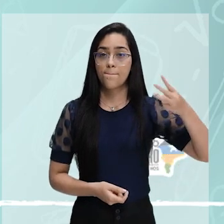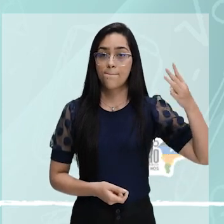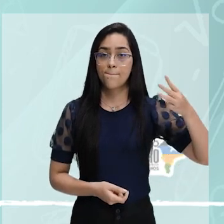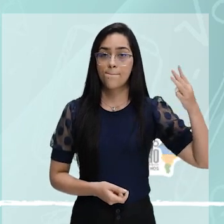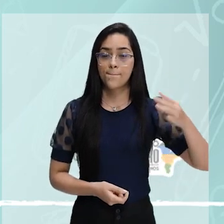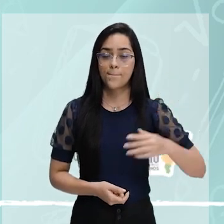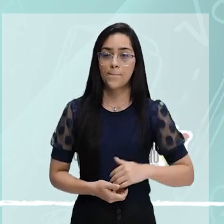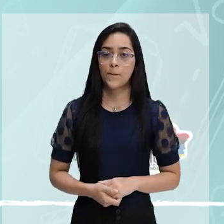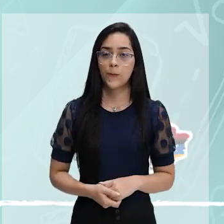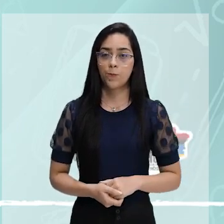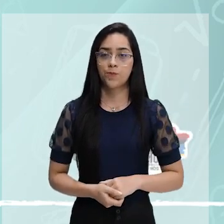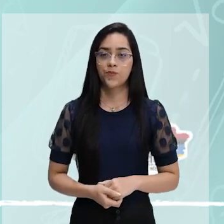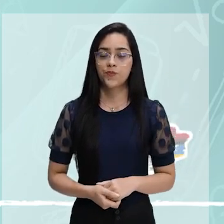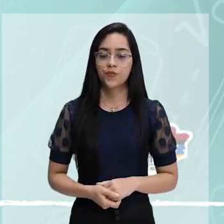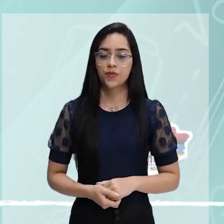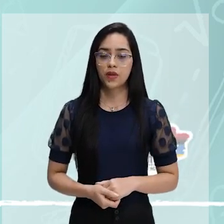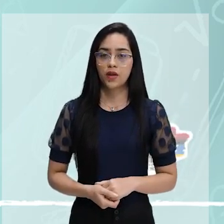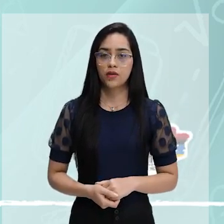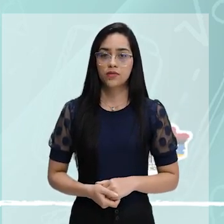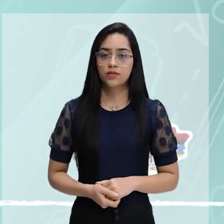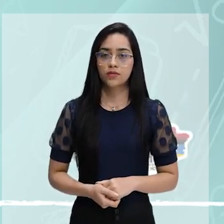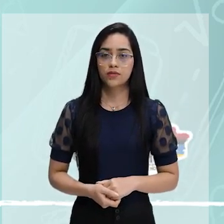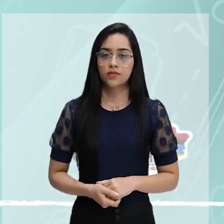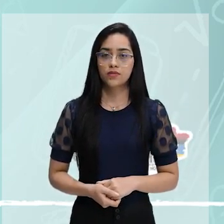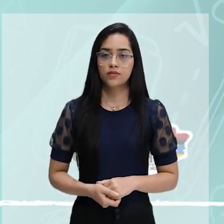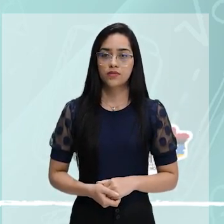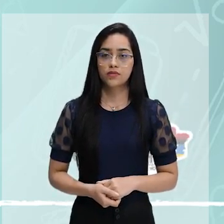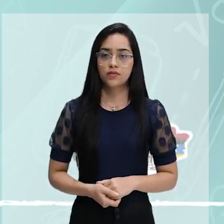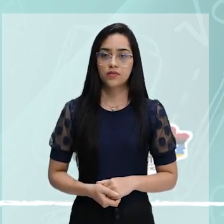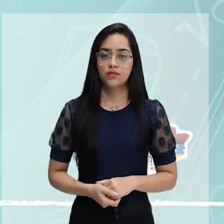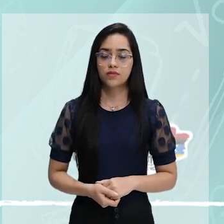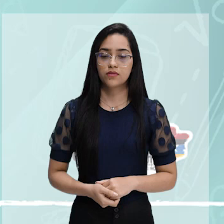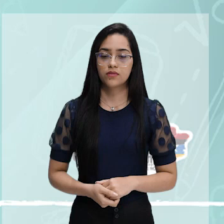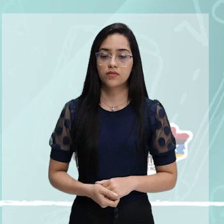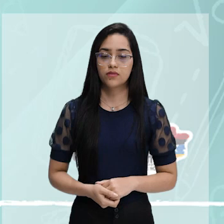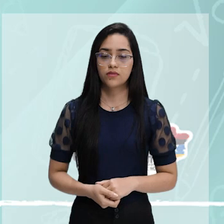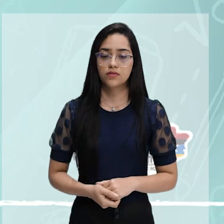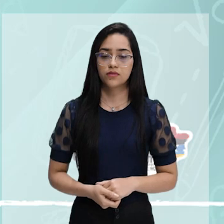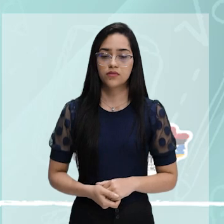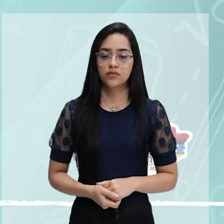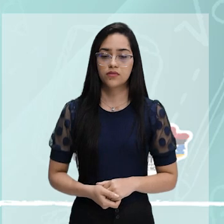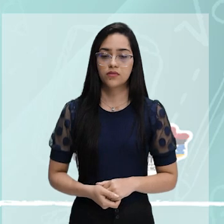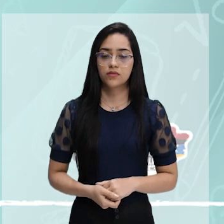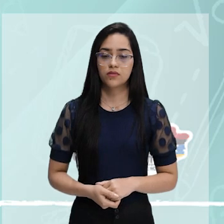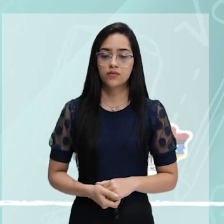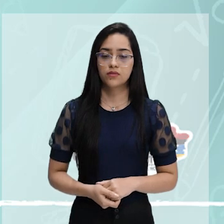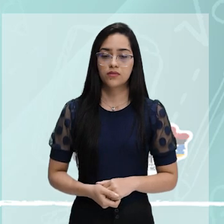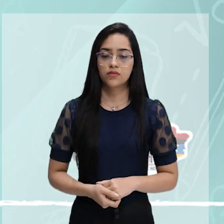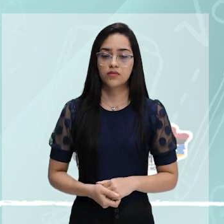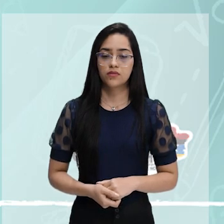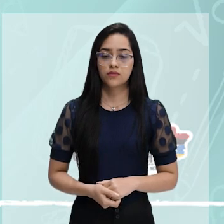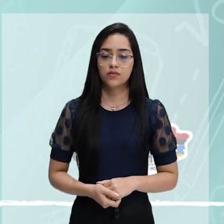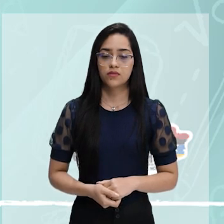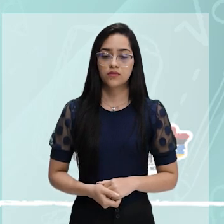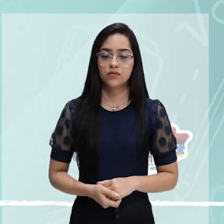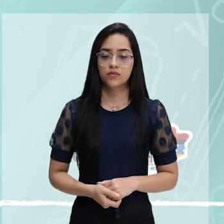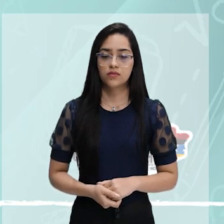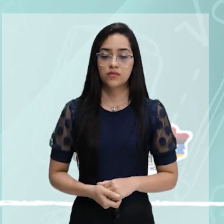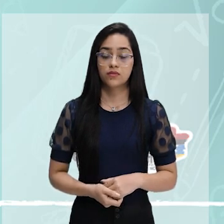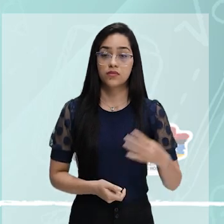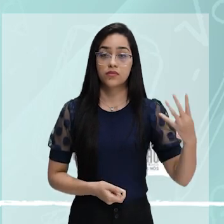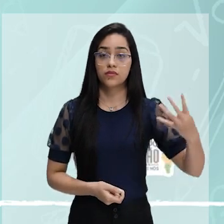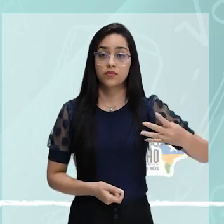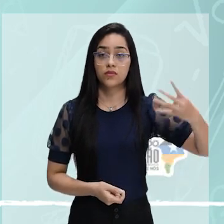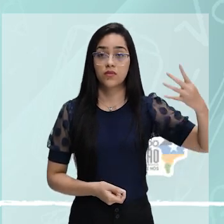O número 3, personagens, fruto da observação, tipos concretos e